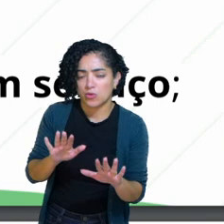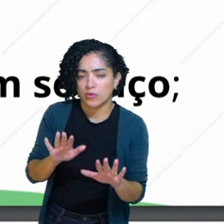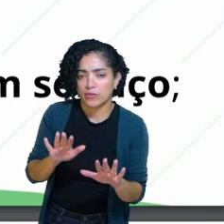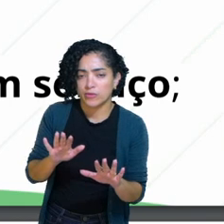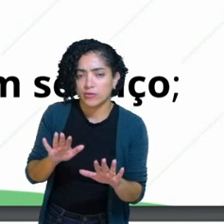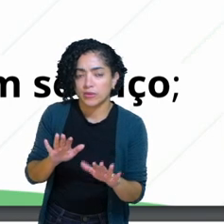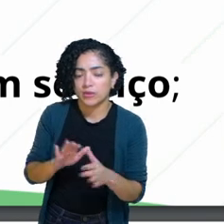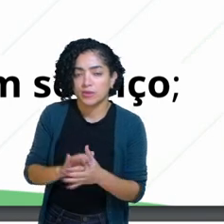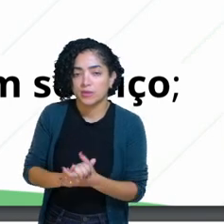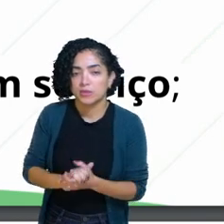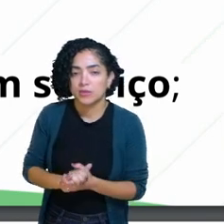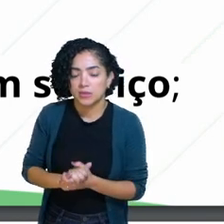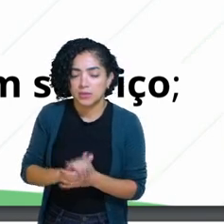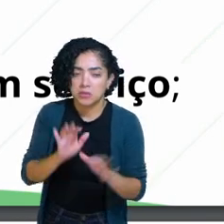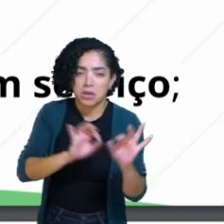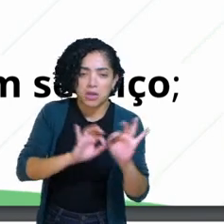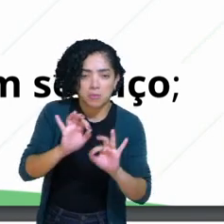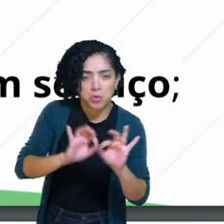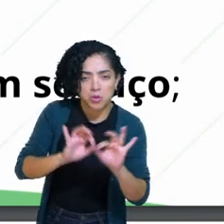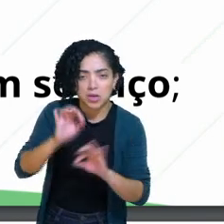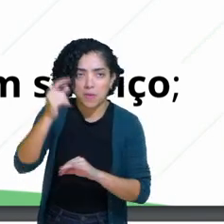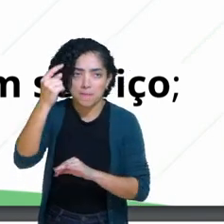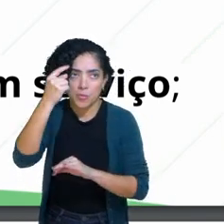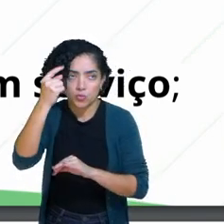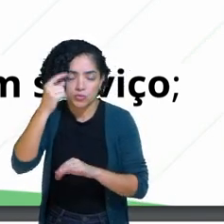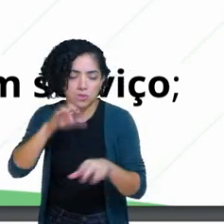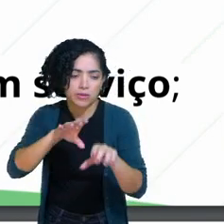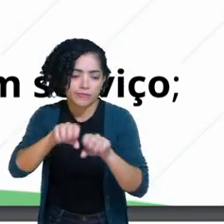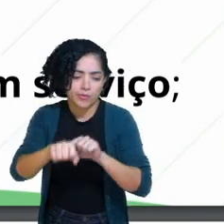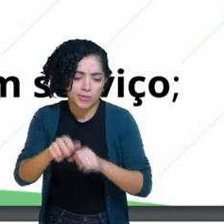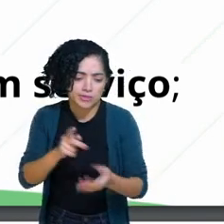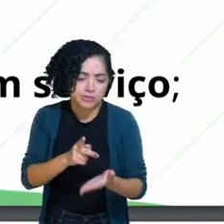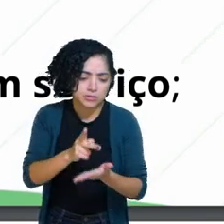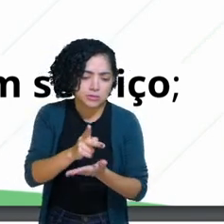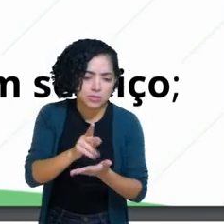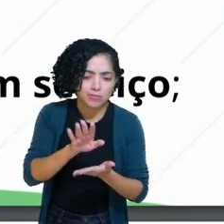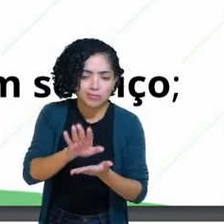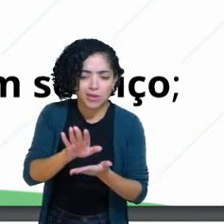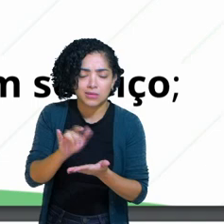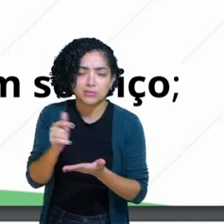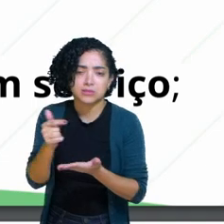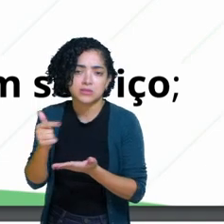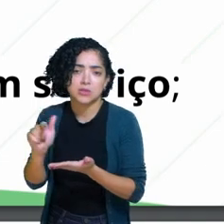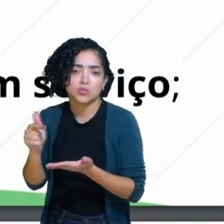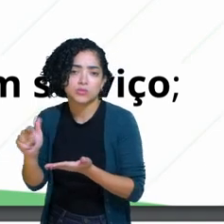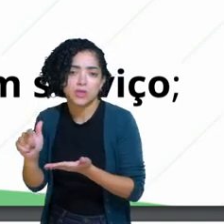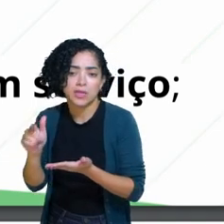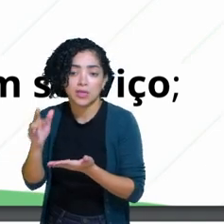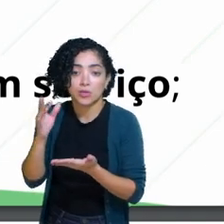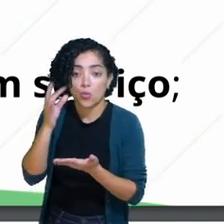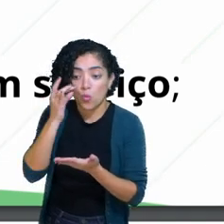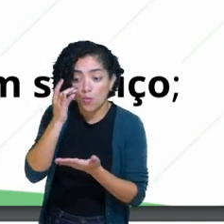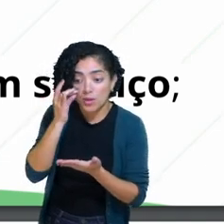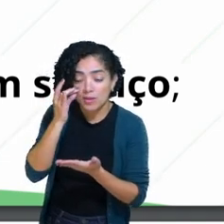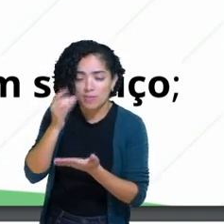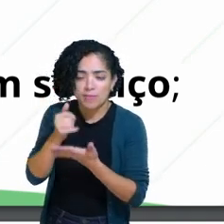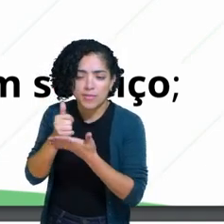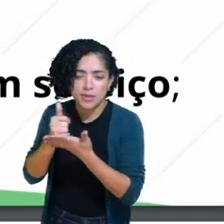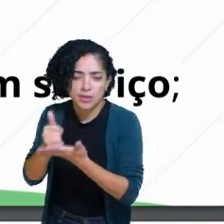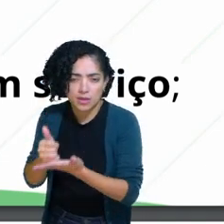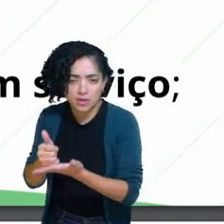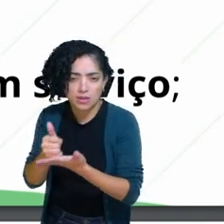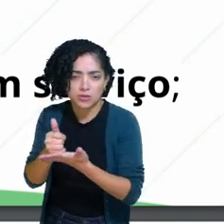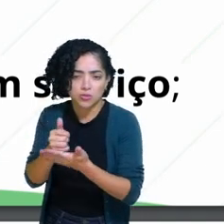ah elaborar ou pensar formação continuada se nós não temos Ah um acompanhamento uma avaliação mais